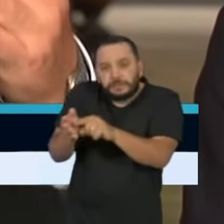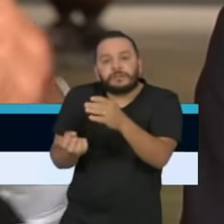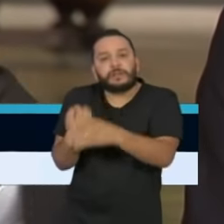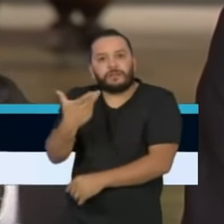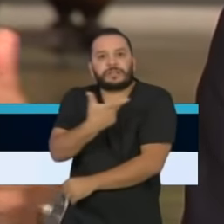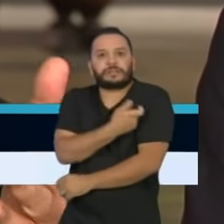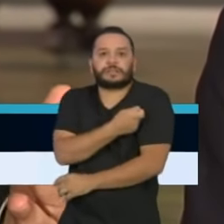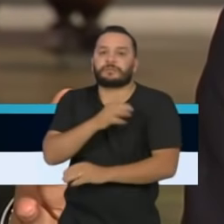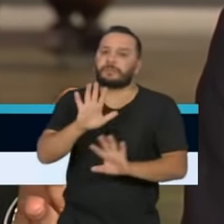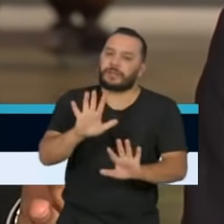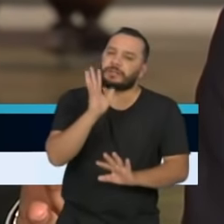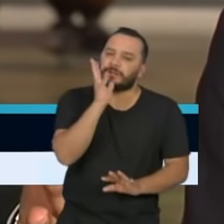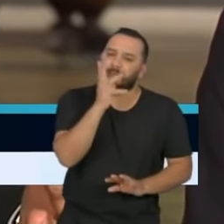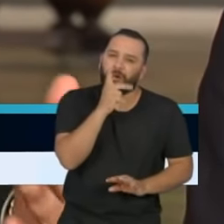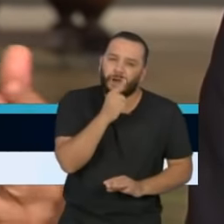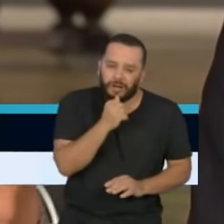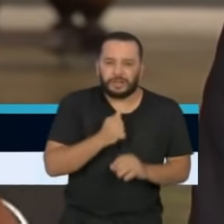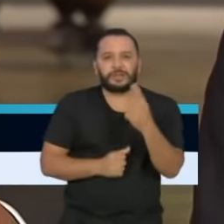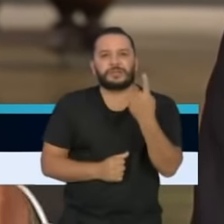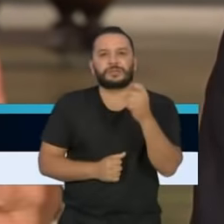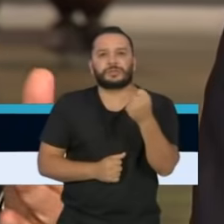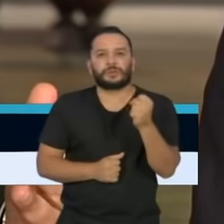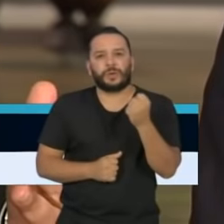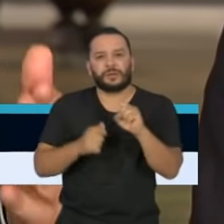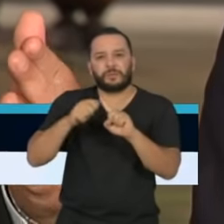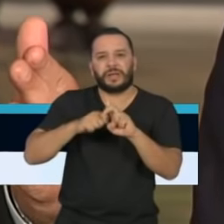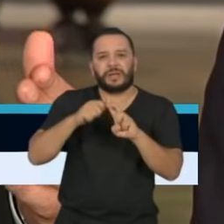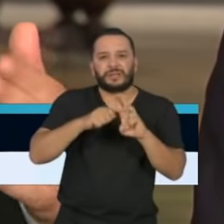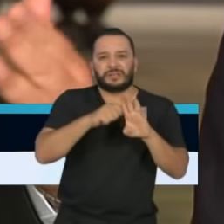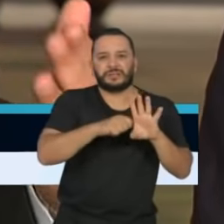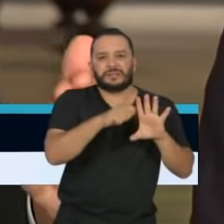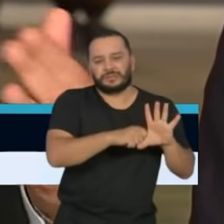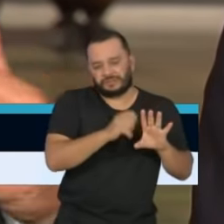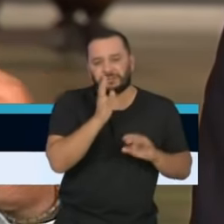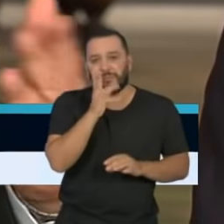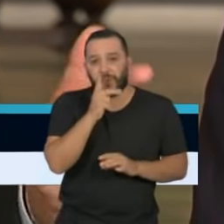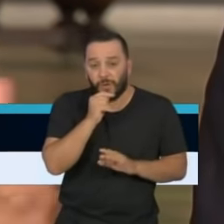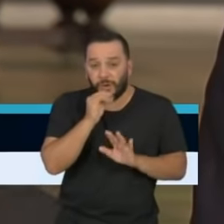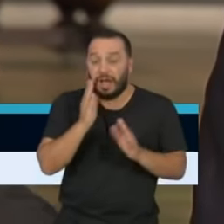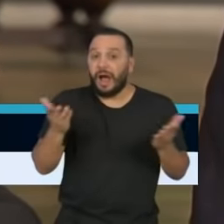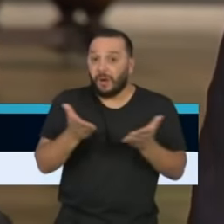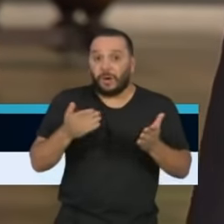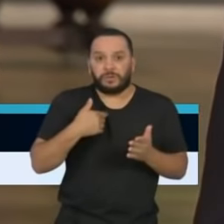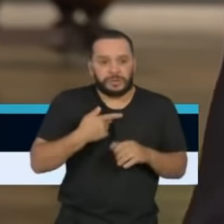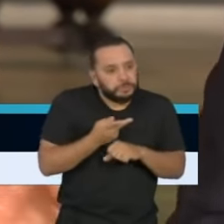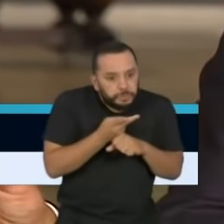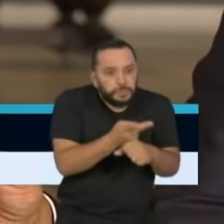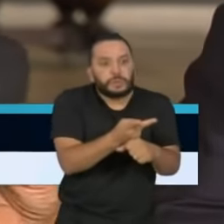demora 18 meses, como eu já falei. Atualmente, o que se faz é a busca de um medicamento.